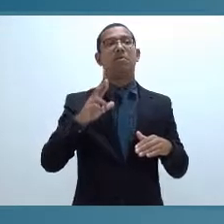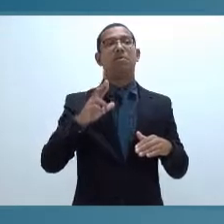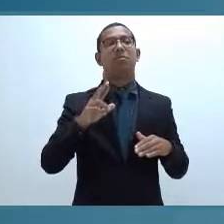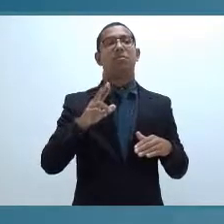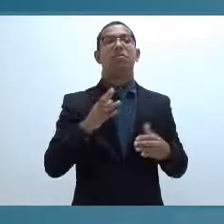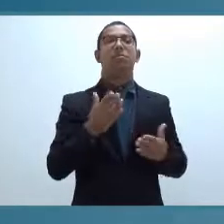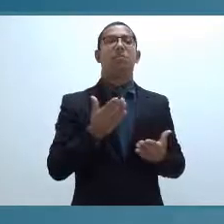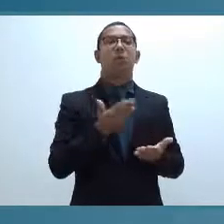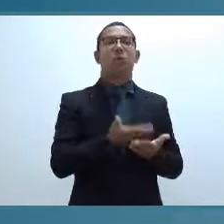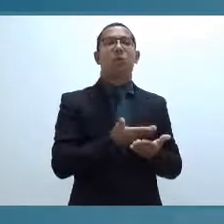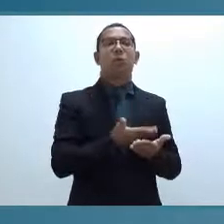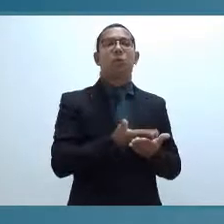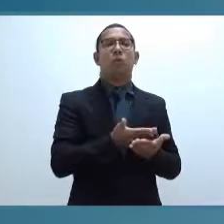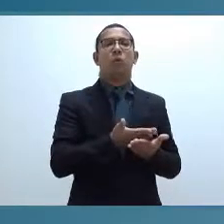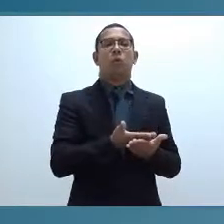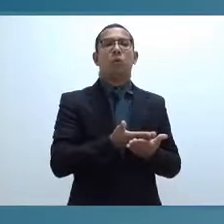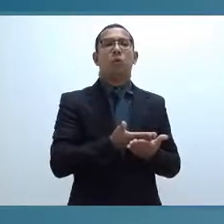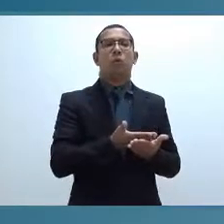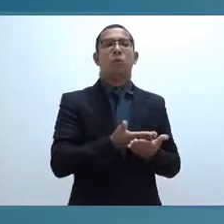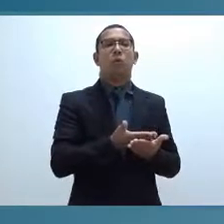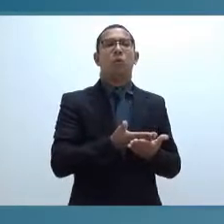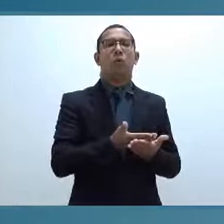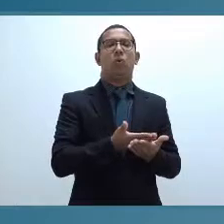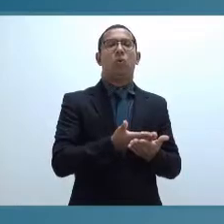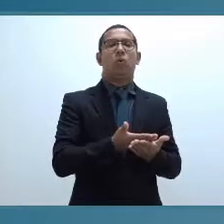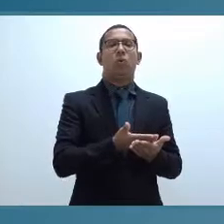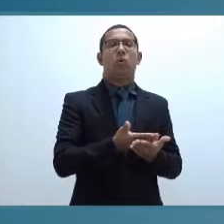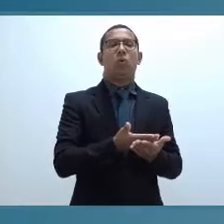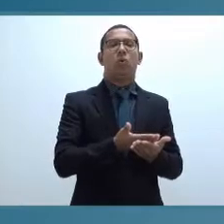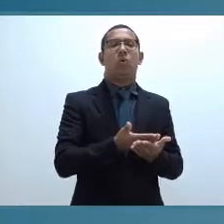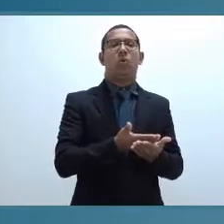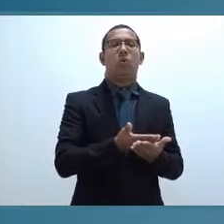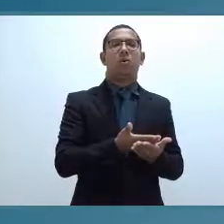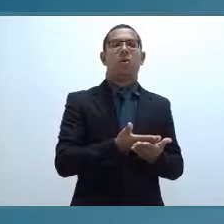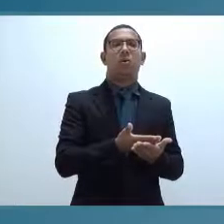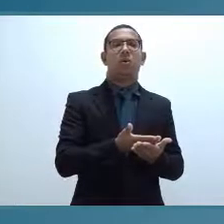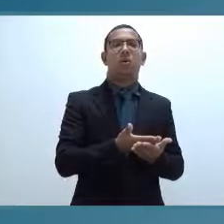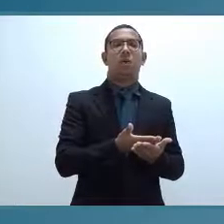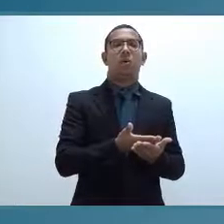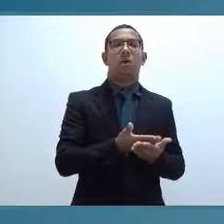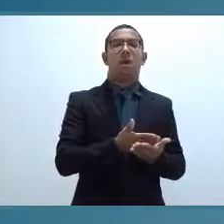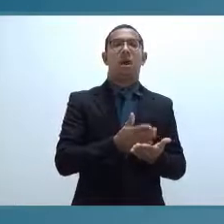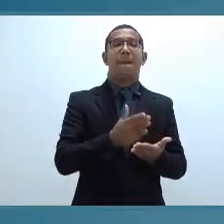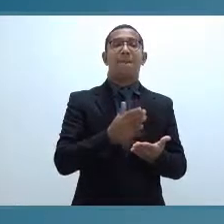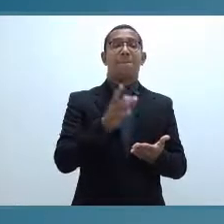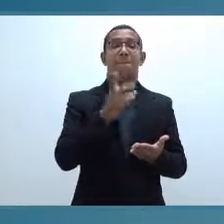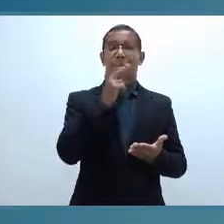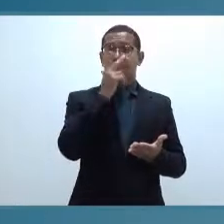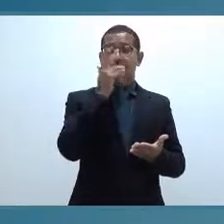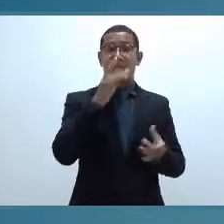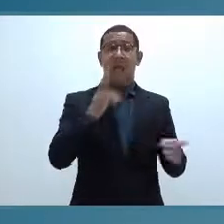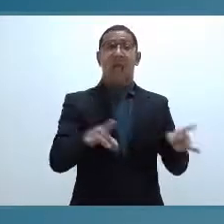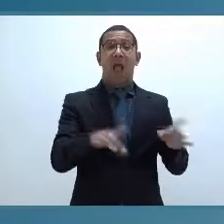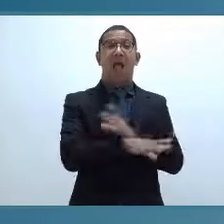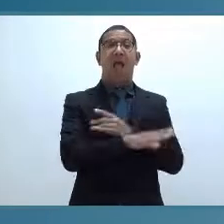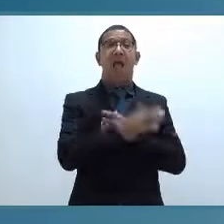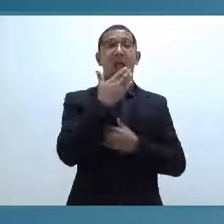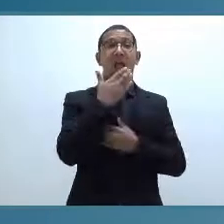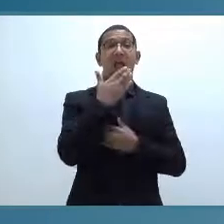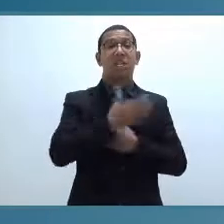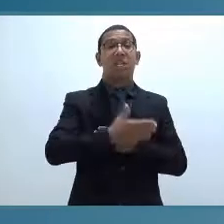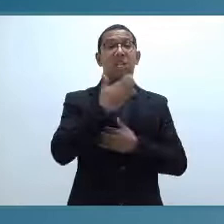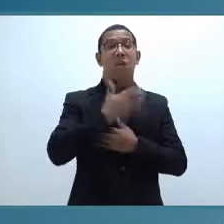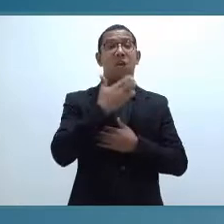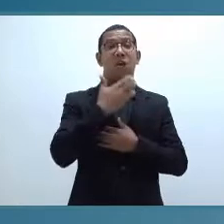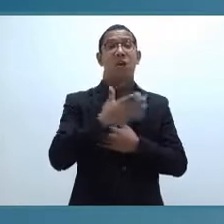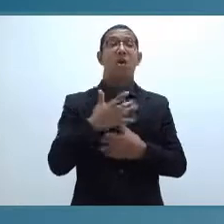esse momento fora. Só que essas aulas, pelo que eu vi, vai terminar lá em dezembro, quase perto do recesso. Então, minha recomendação é